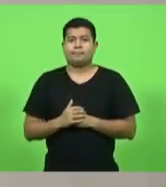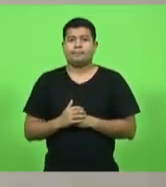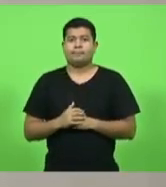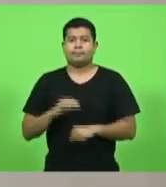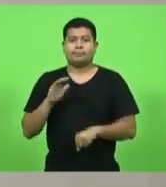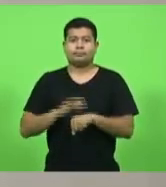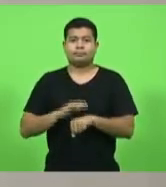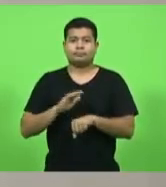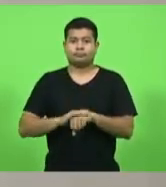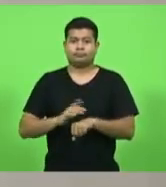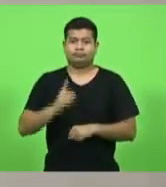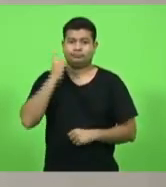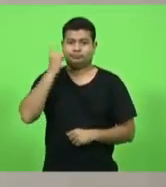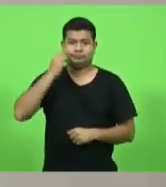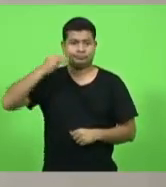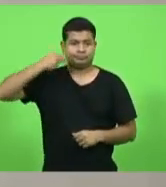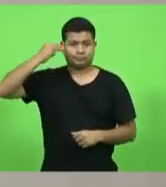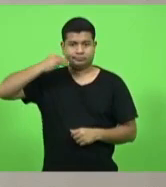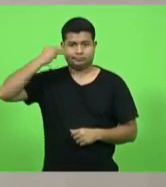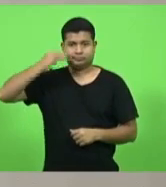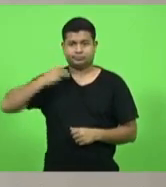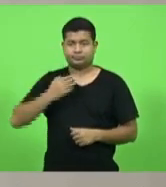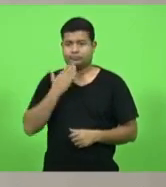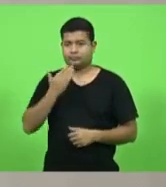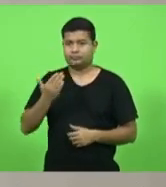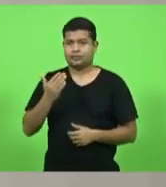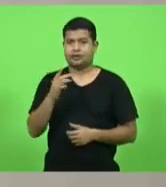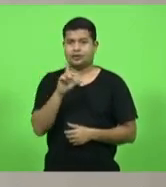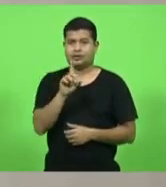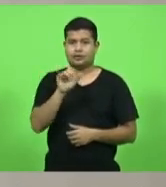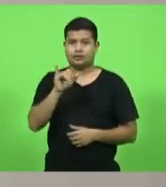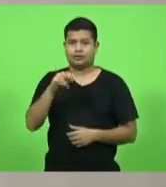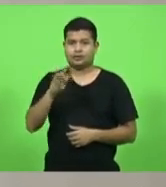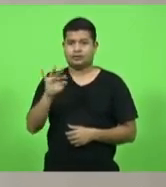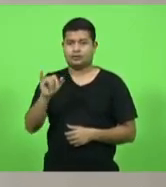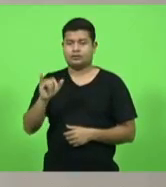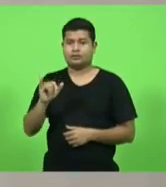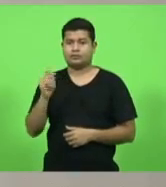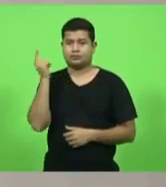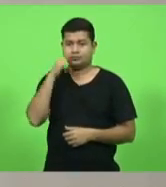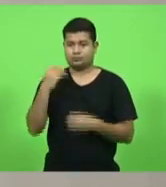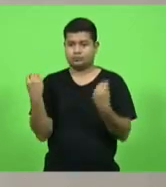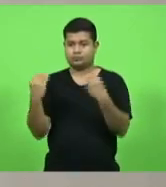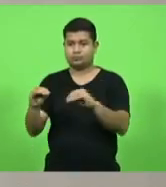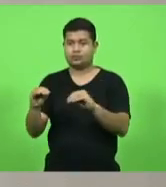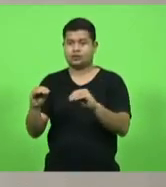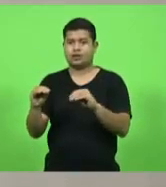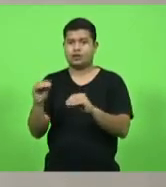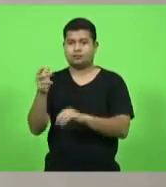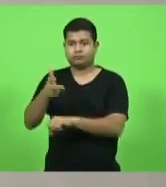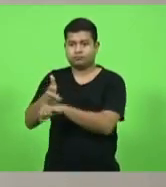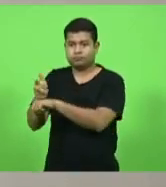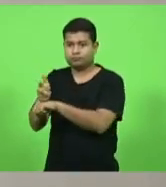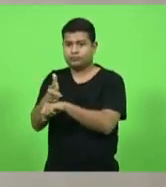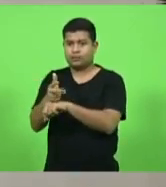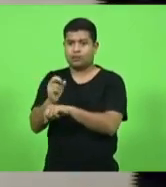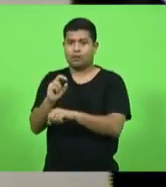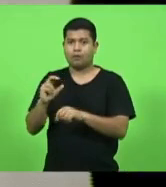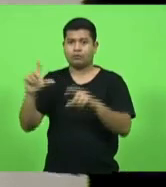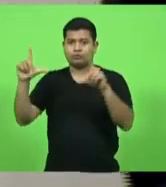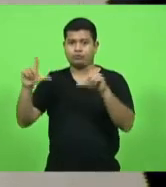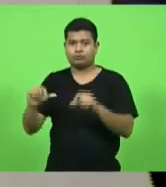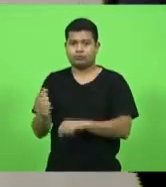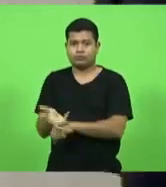Autor, deputado Márcio Machado, apelando ao diretor-geral do DENIT pela instalação de lombadas eletrônicas ou redutores de velocidades